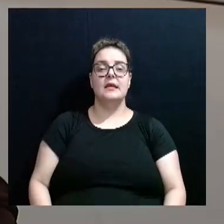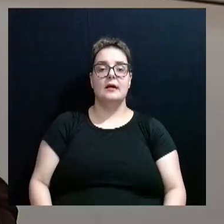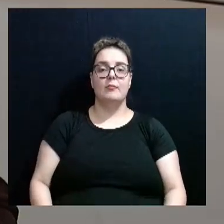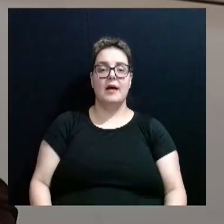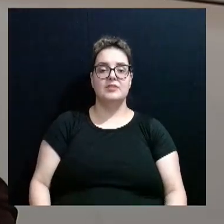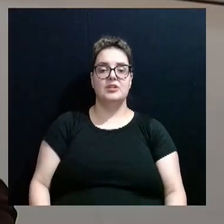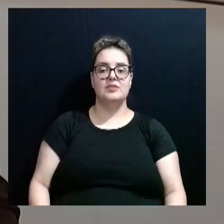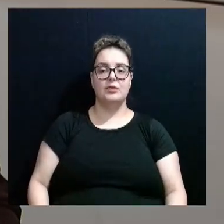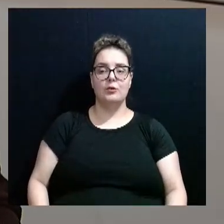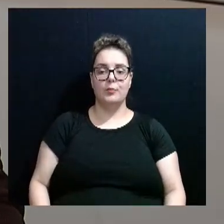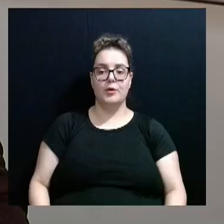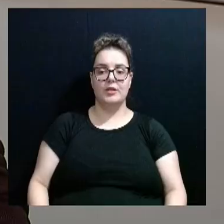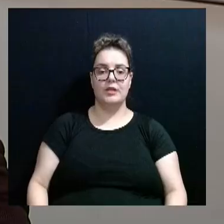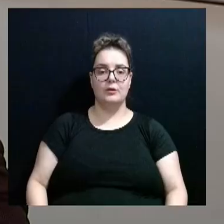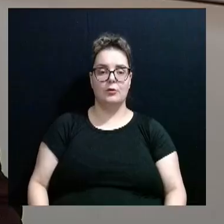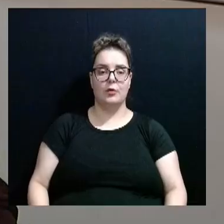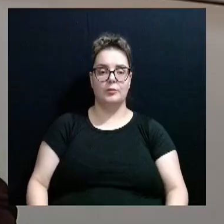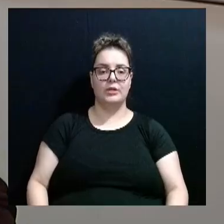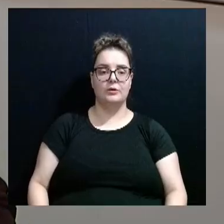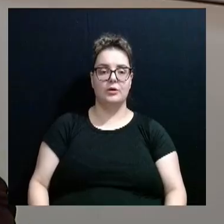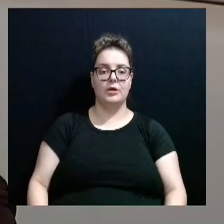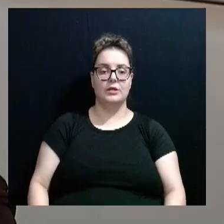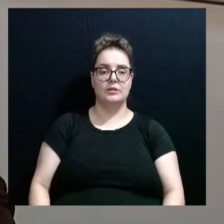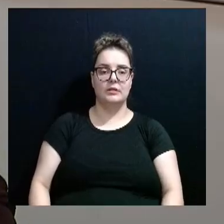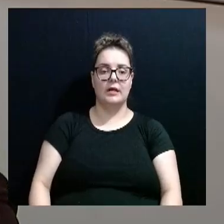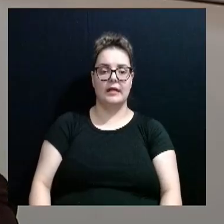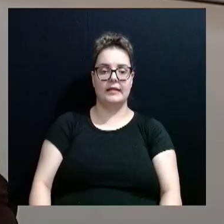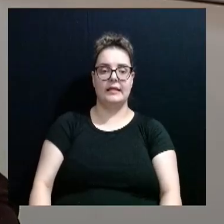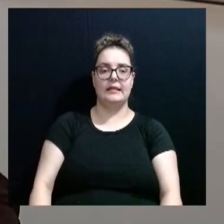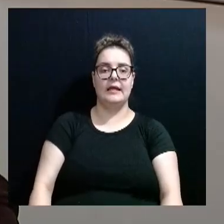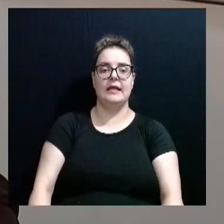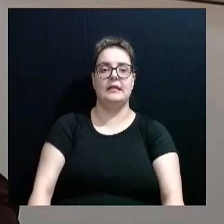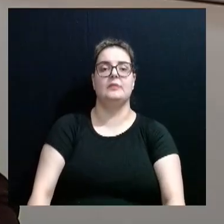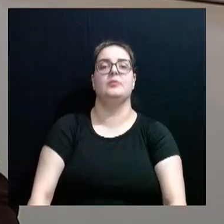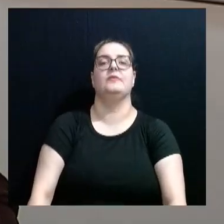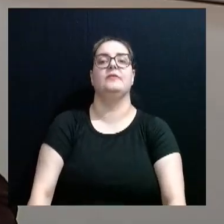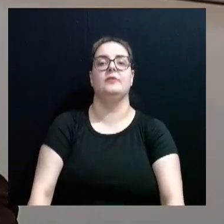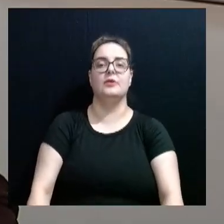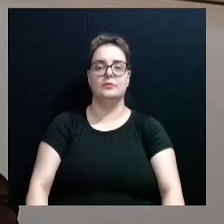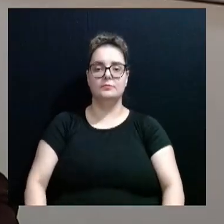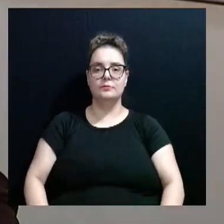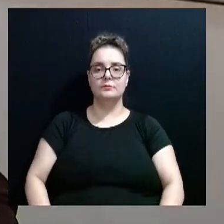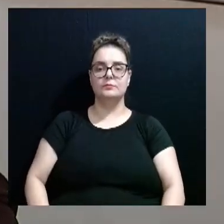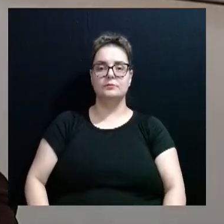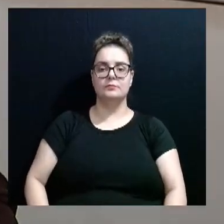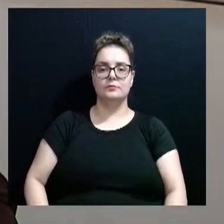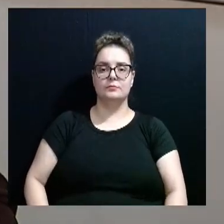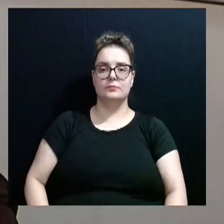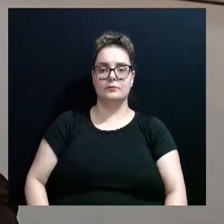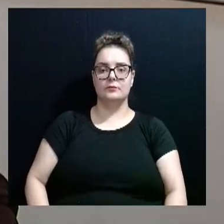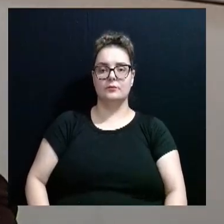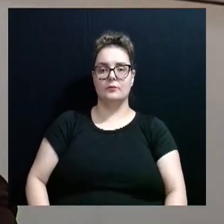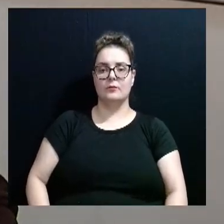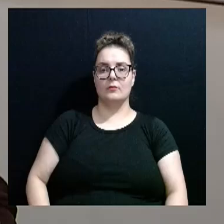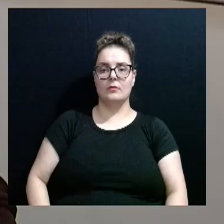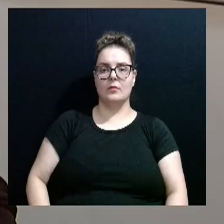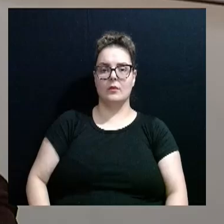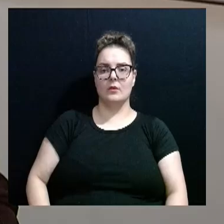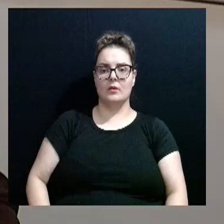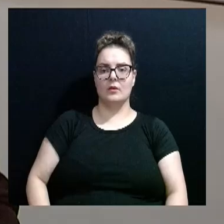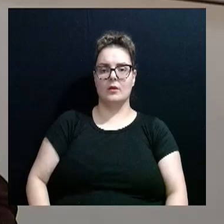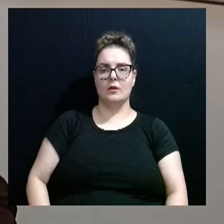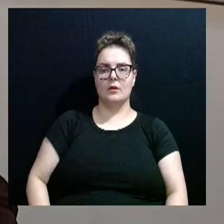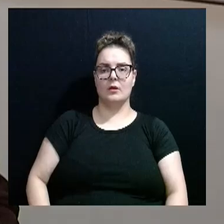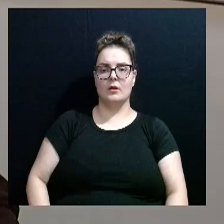as OSCs, chamamos todas as organizações, né, não governamentais, chamamos a FEAC, o